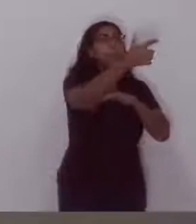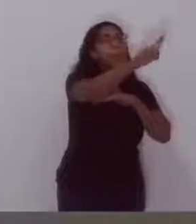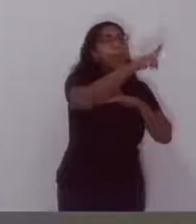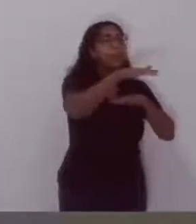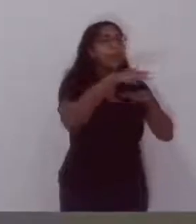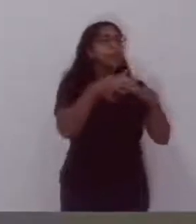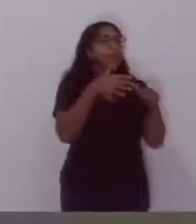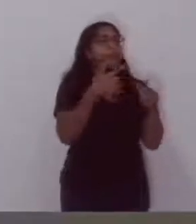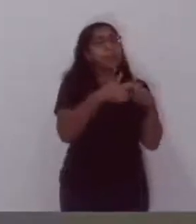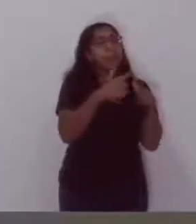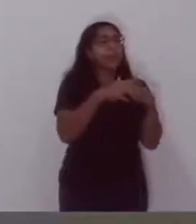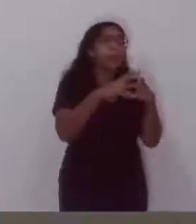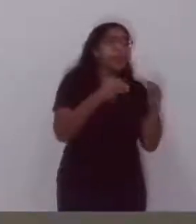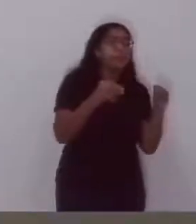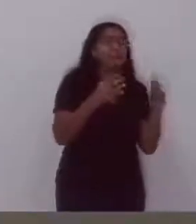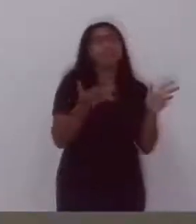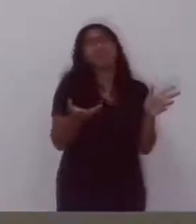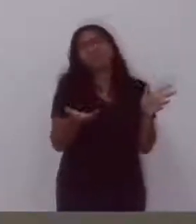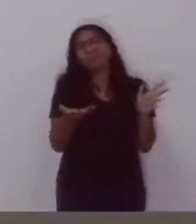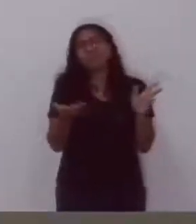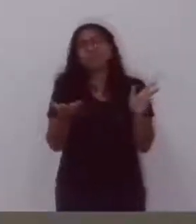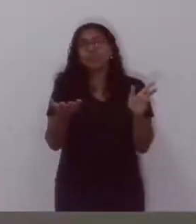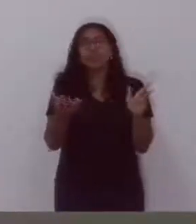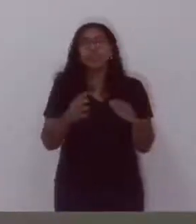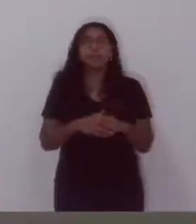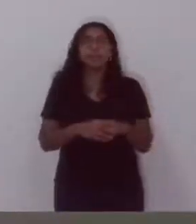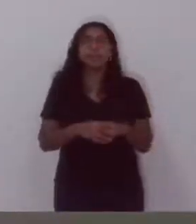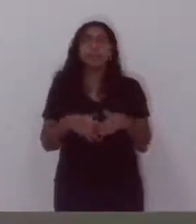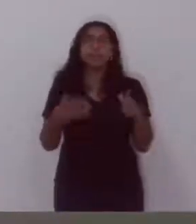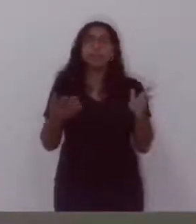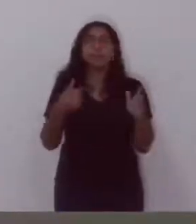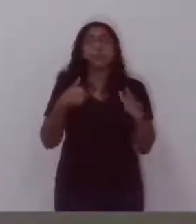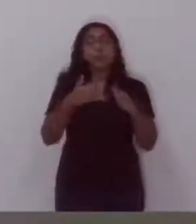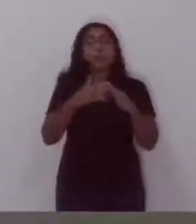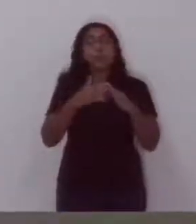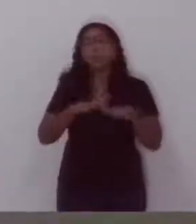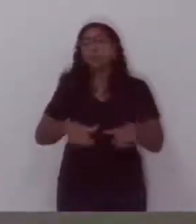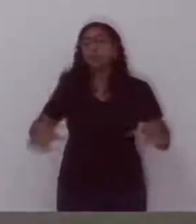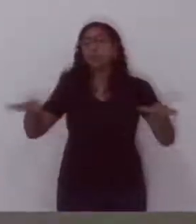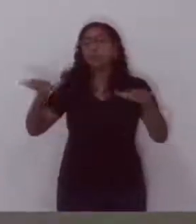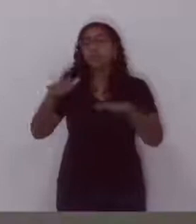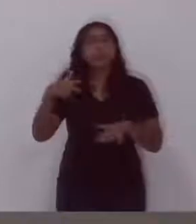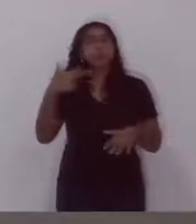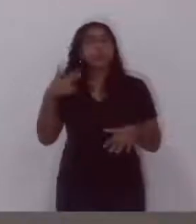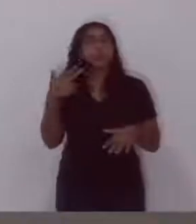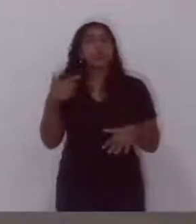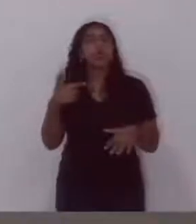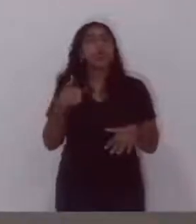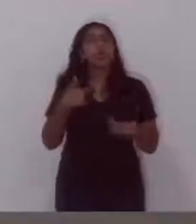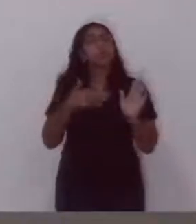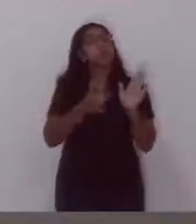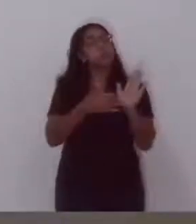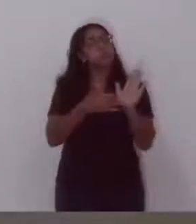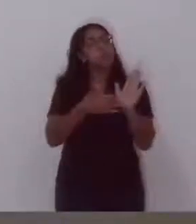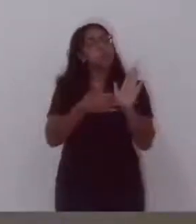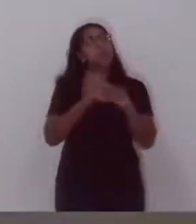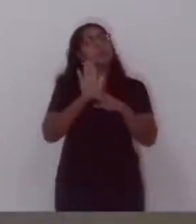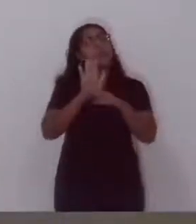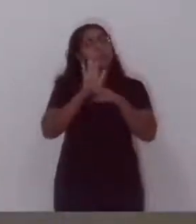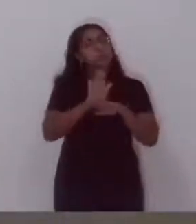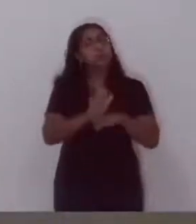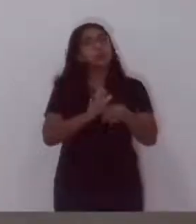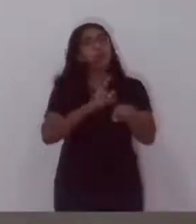questão do direito do trabalho. Então, eu faço aqui um pedido aos nobres vereadores, farei uma moção de apoio ao presidente e